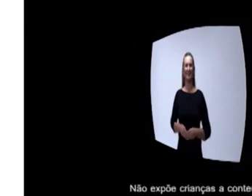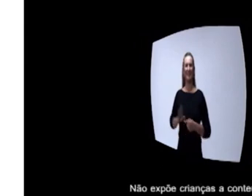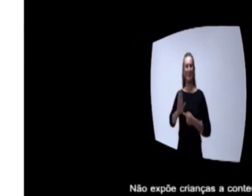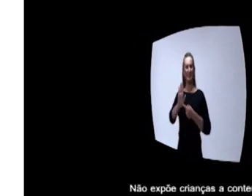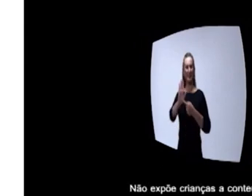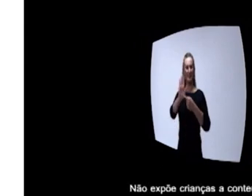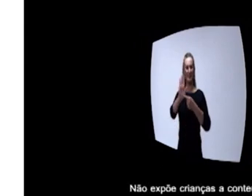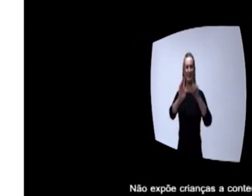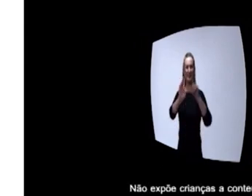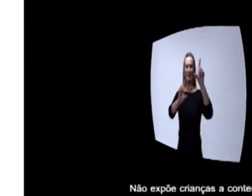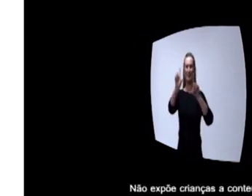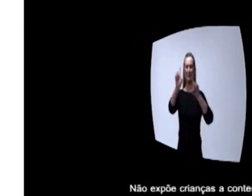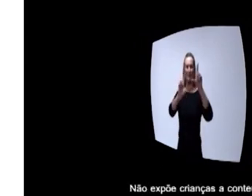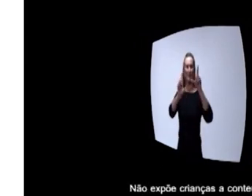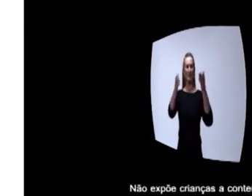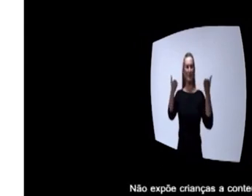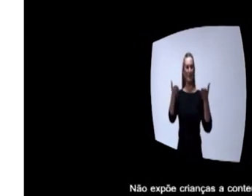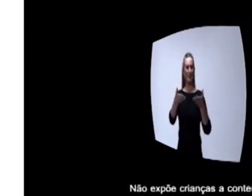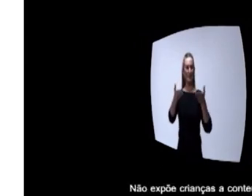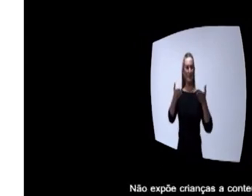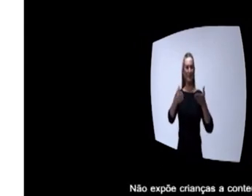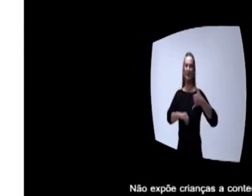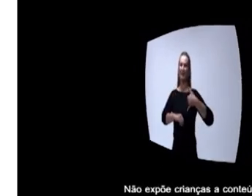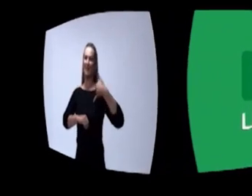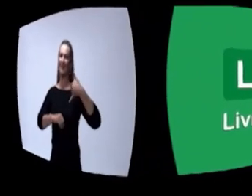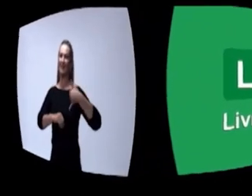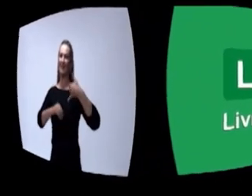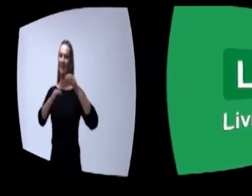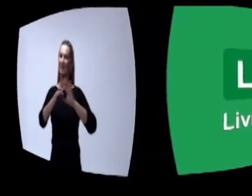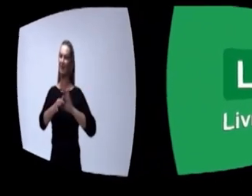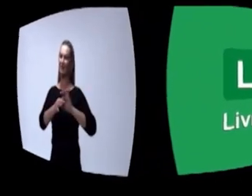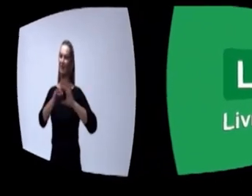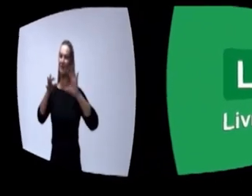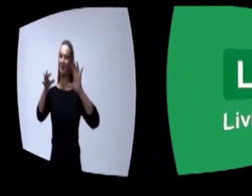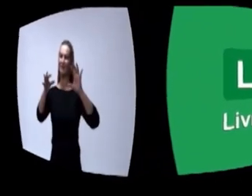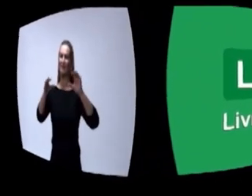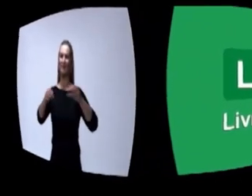O programa a seguir tem classificação indicativa livre.